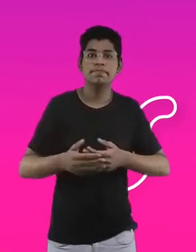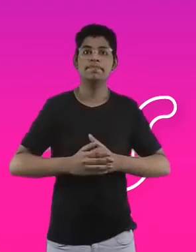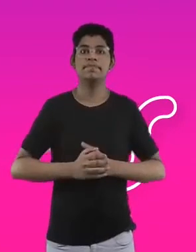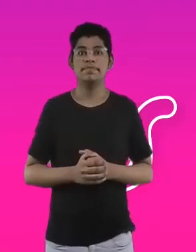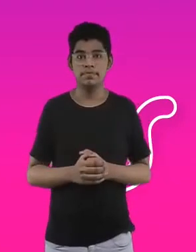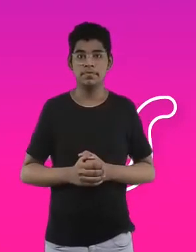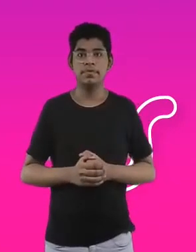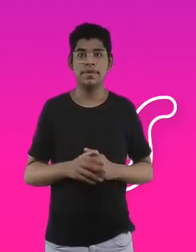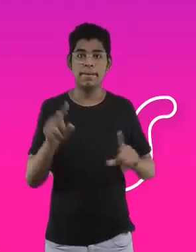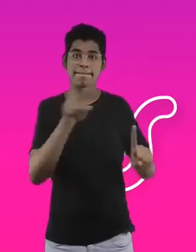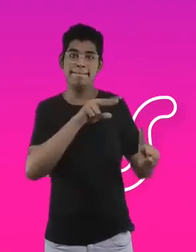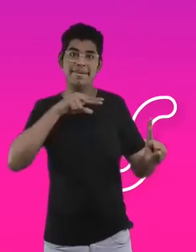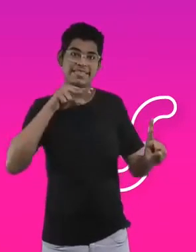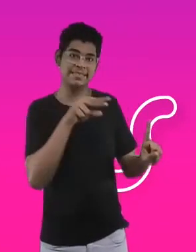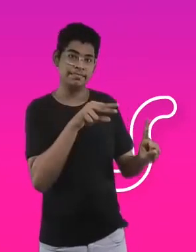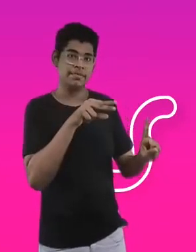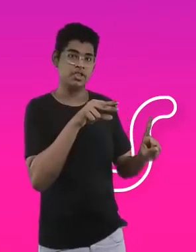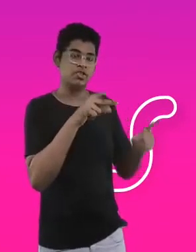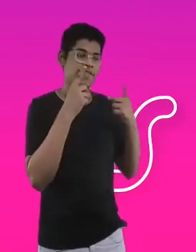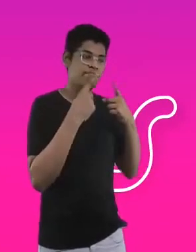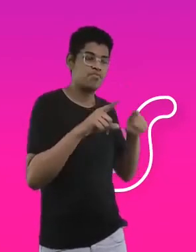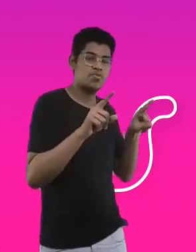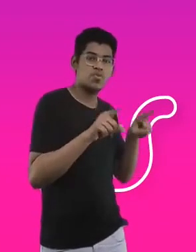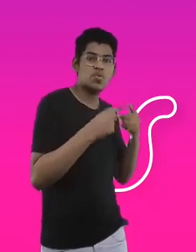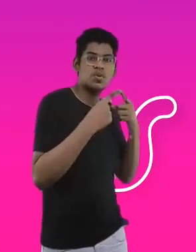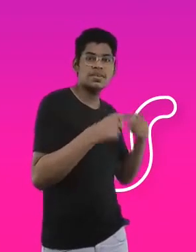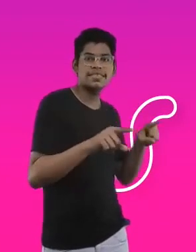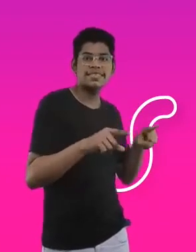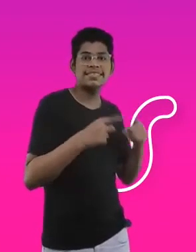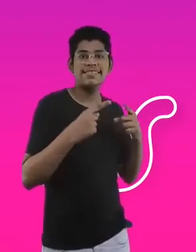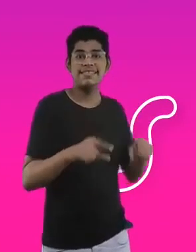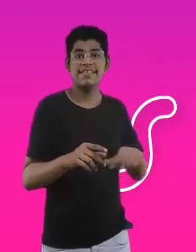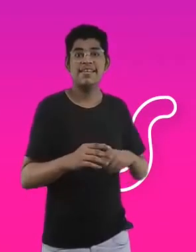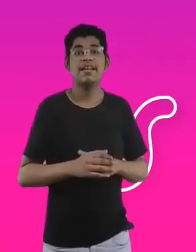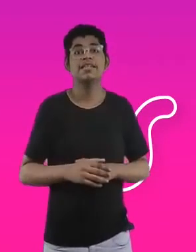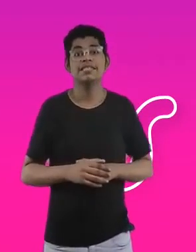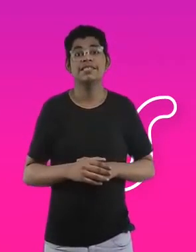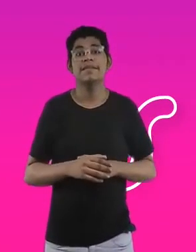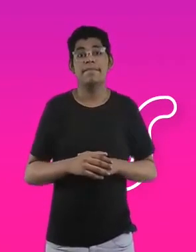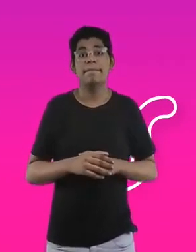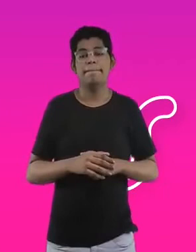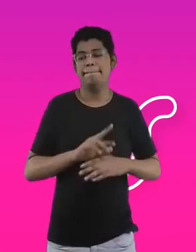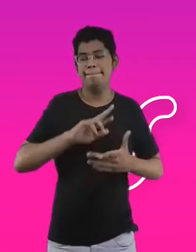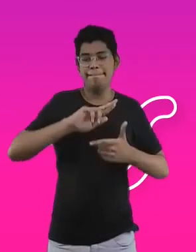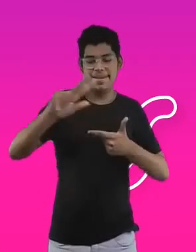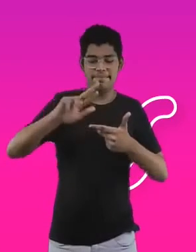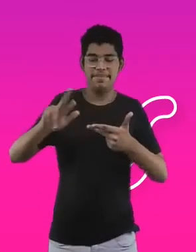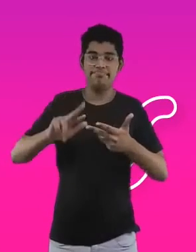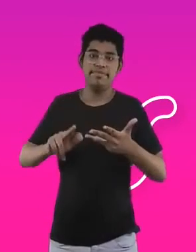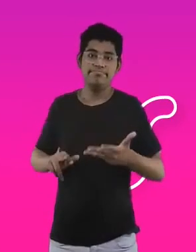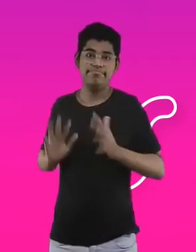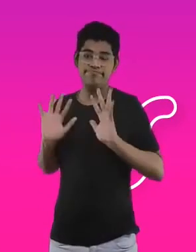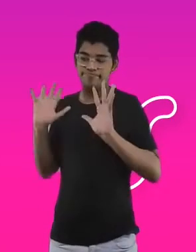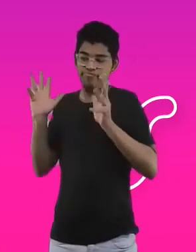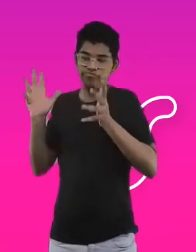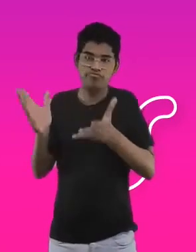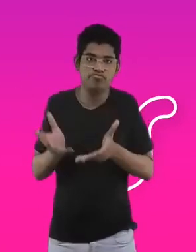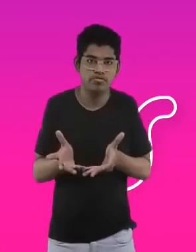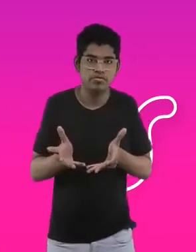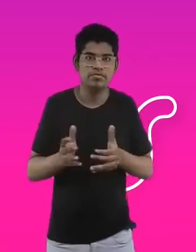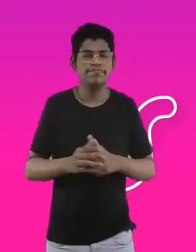perspectiva musical, pensando a materialidade também? Acho que é